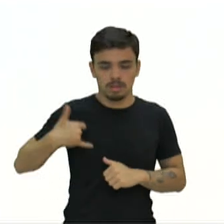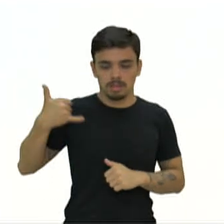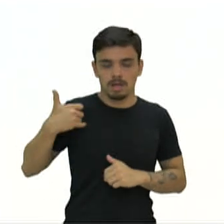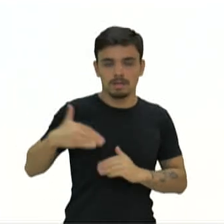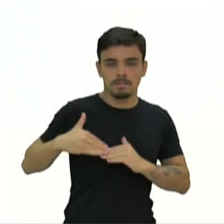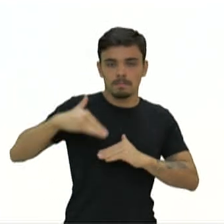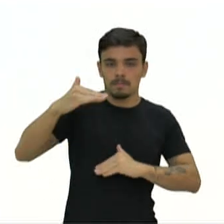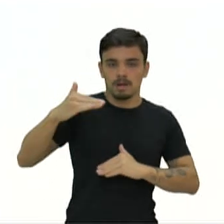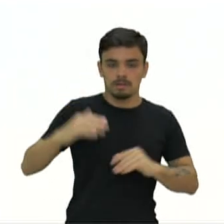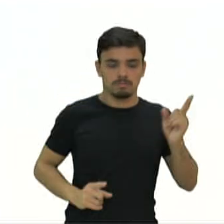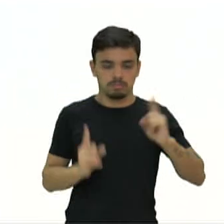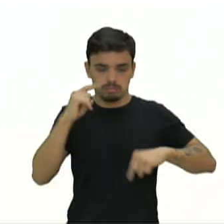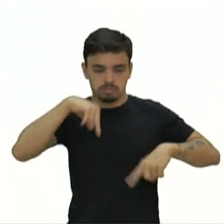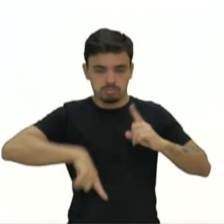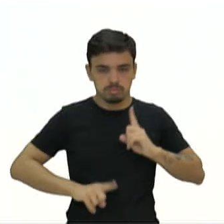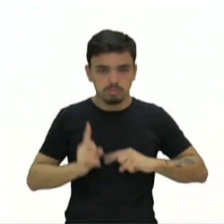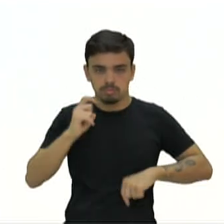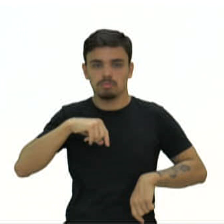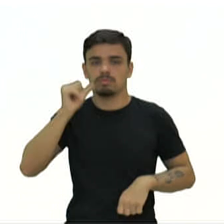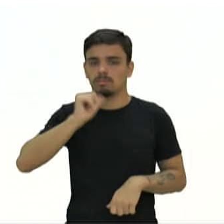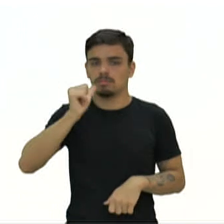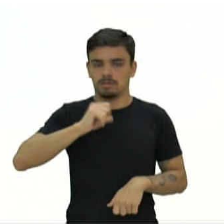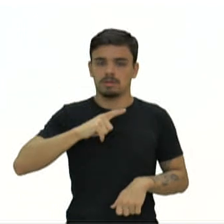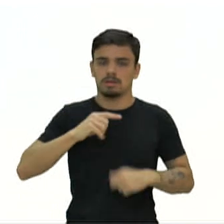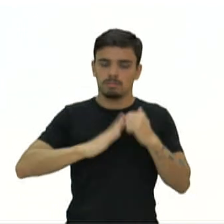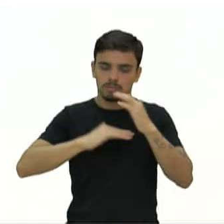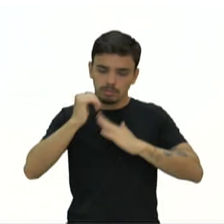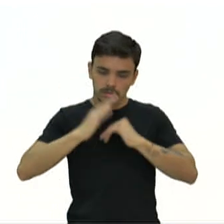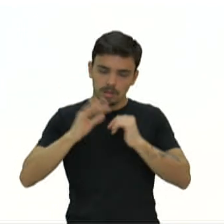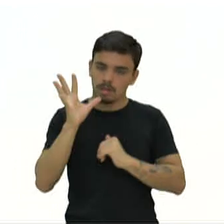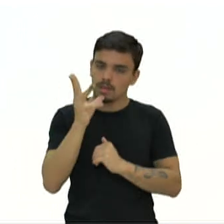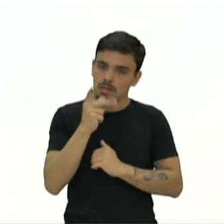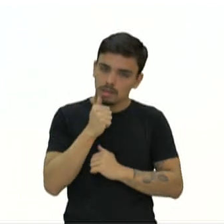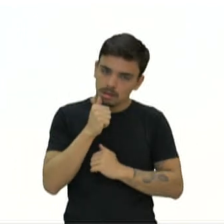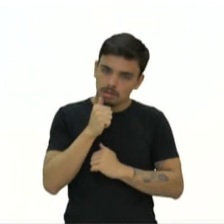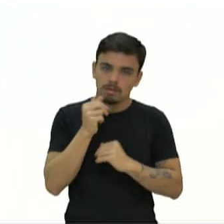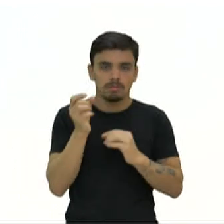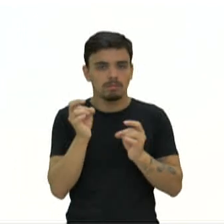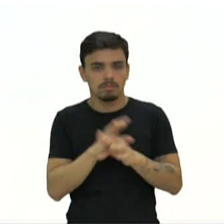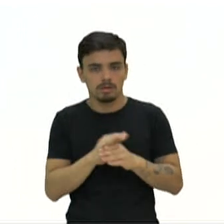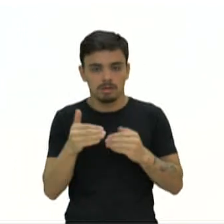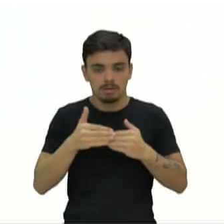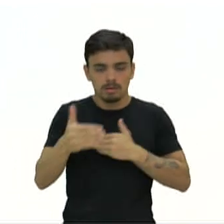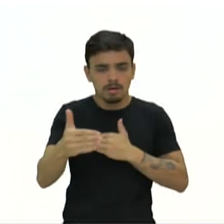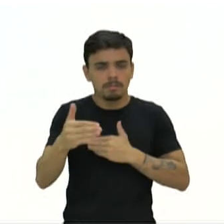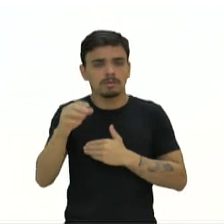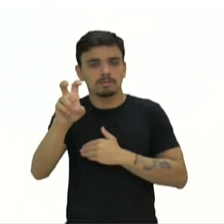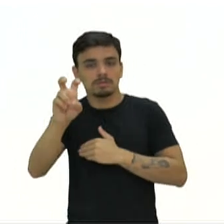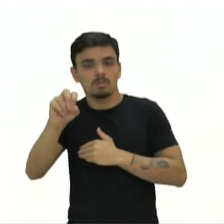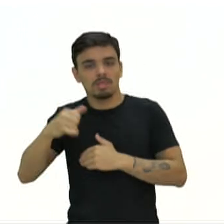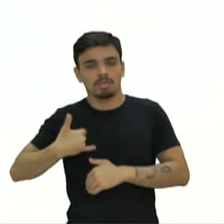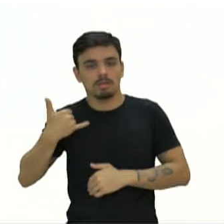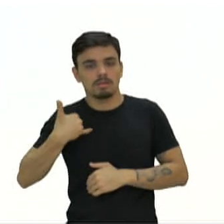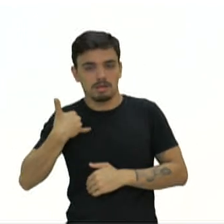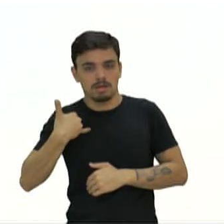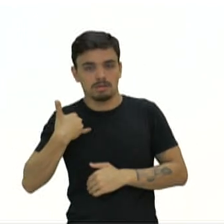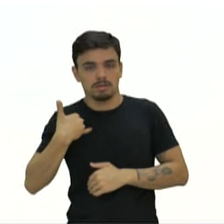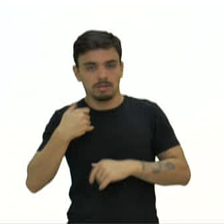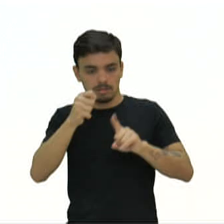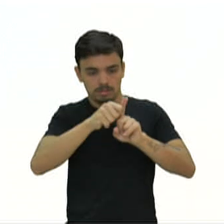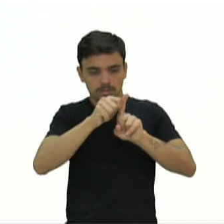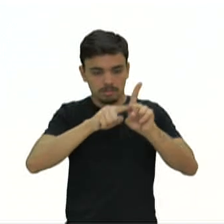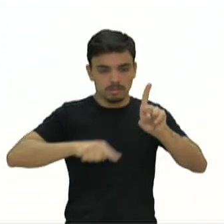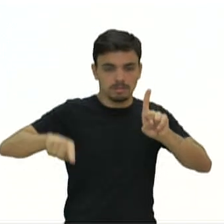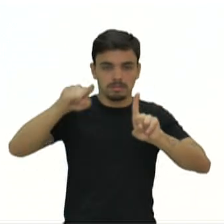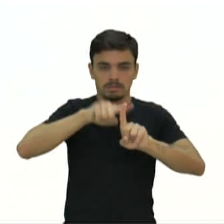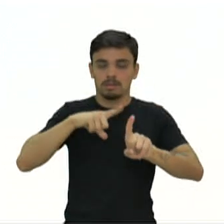os hormônios sexuais femininos tendem a diminuir a sua produção. Muito bem. Normalmente, a partir dos 50 anos, os ciclos menstruais começam